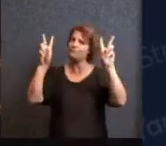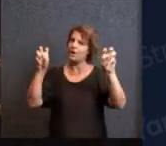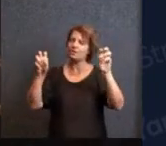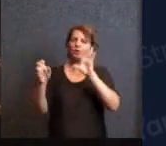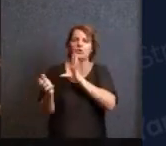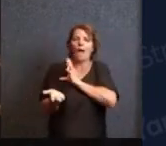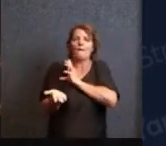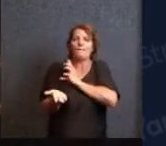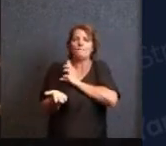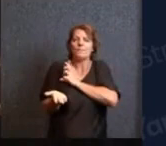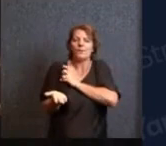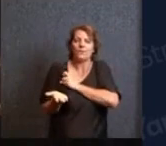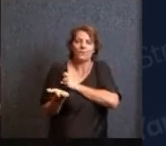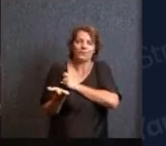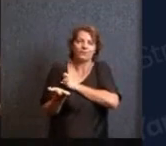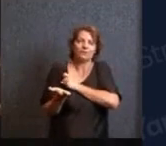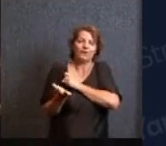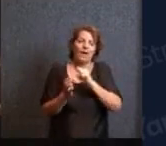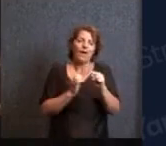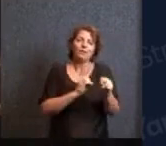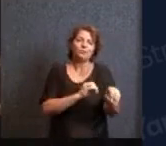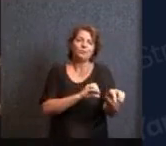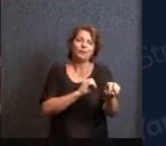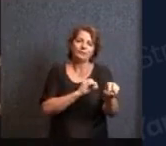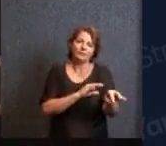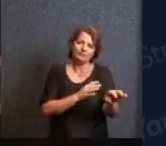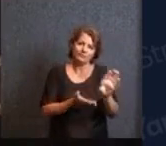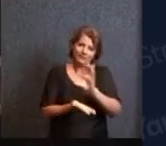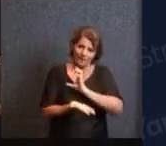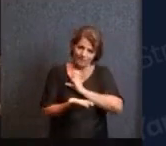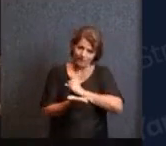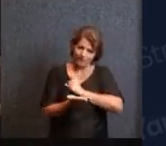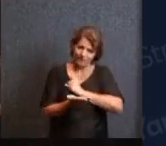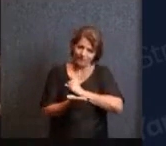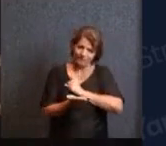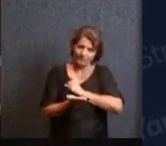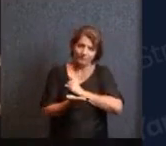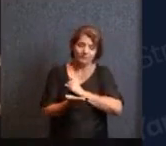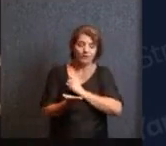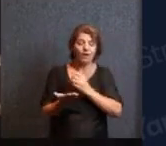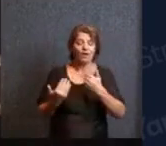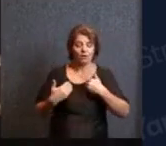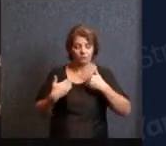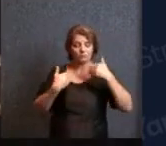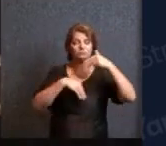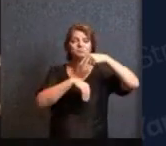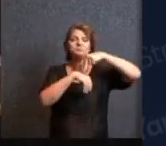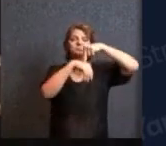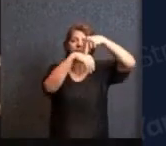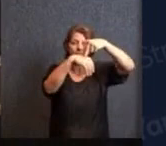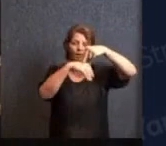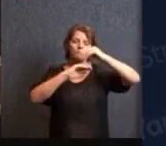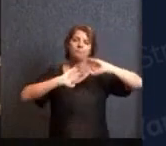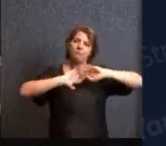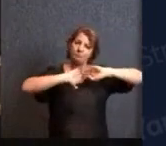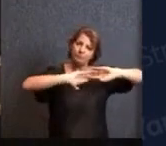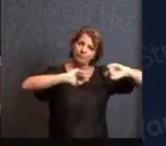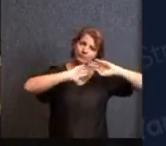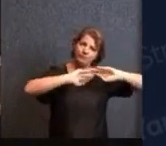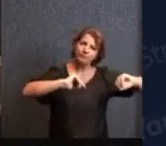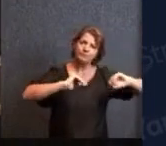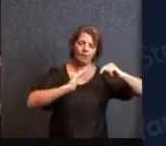né? O amor à educação. E coloco-me aqui à disposição de vocês para as